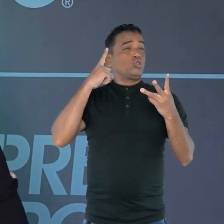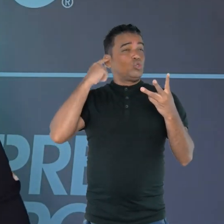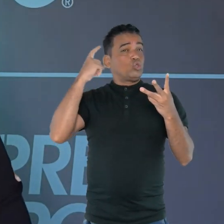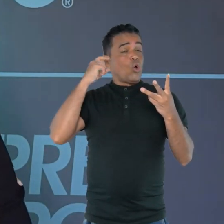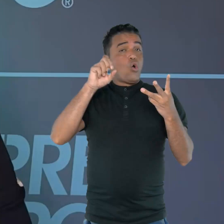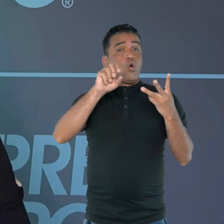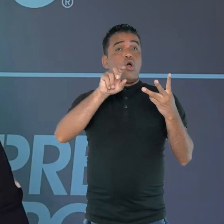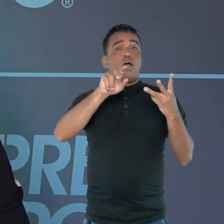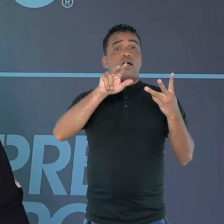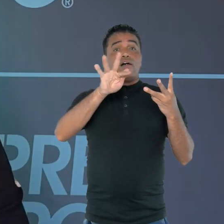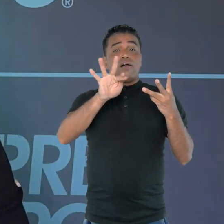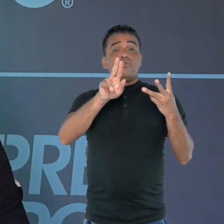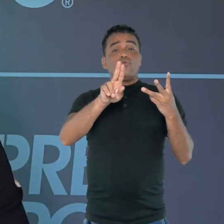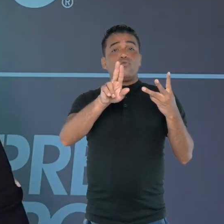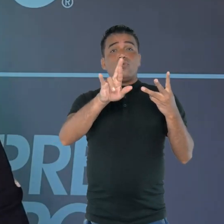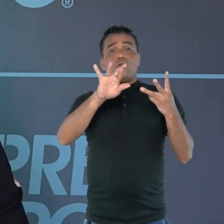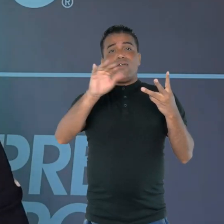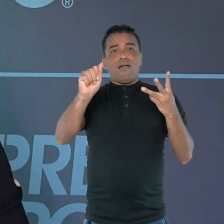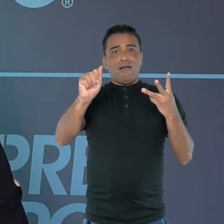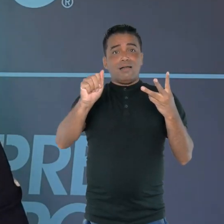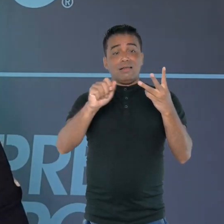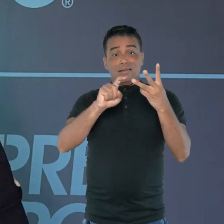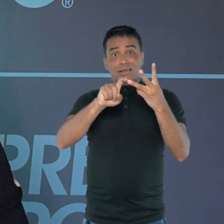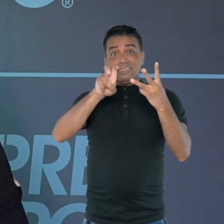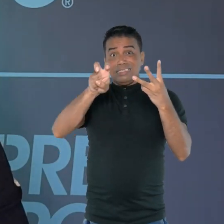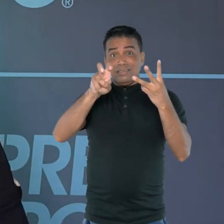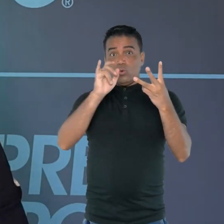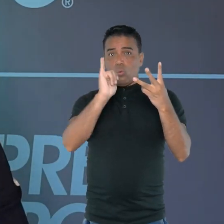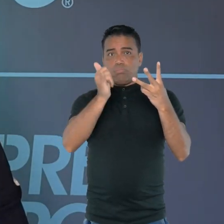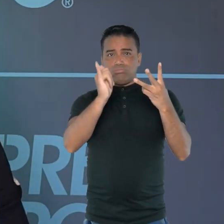5 narrativas. Bom,